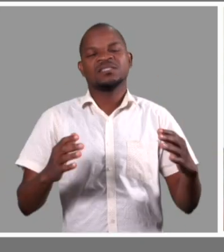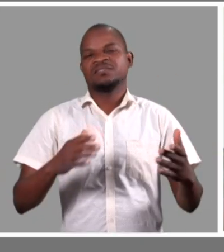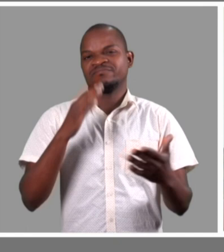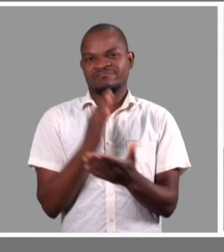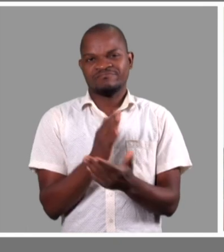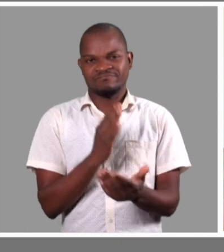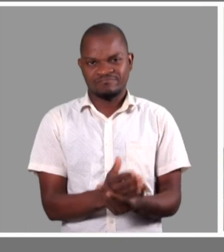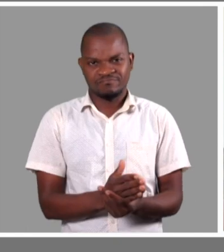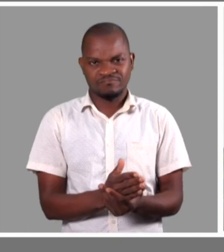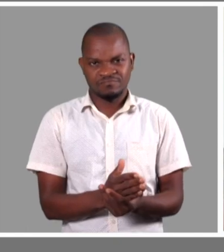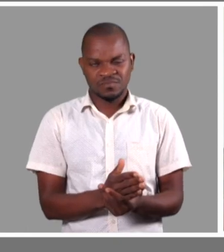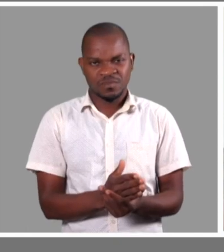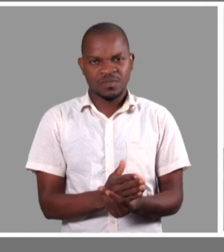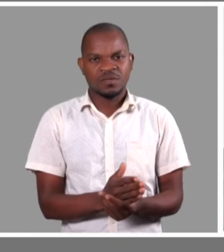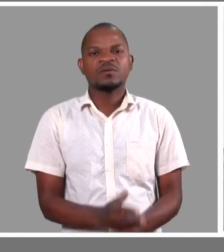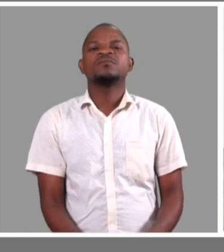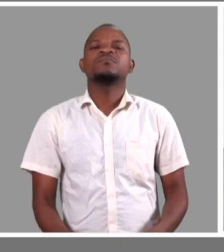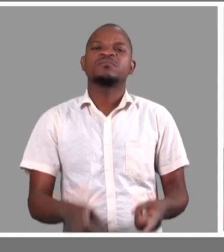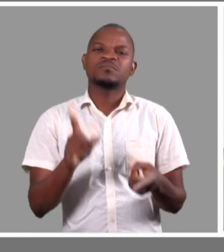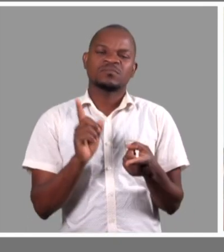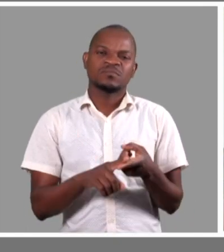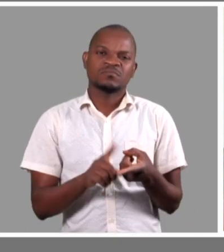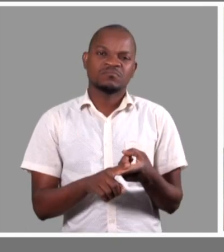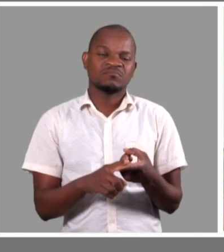mesmo, o transporte,